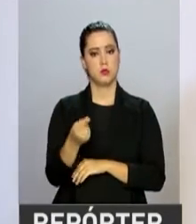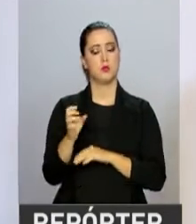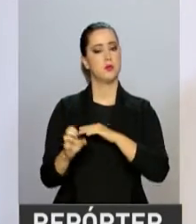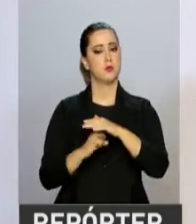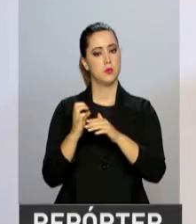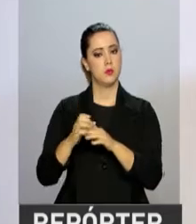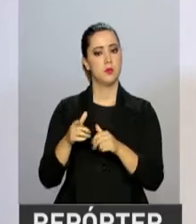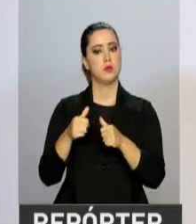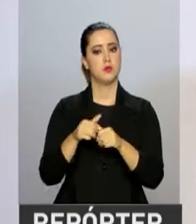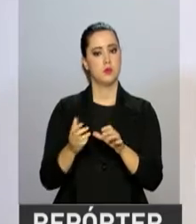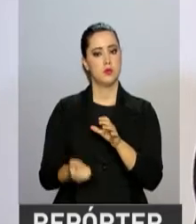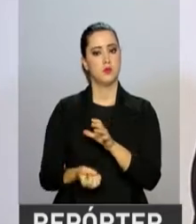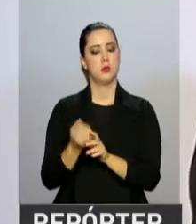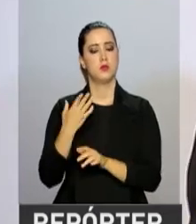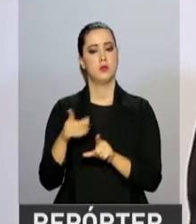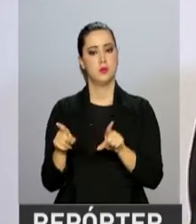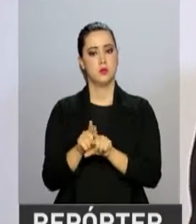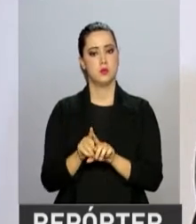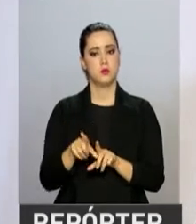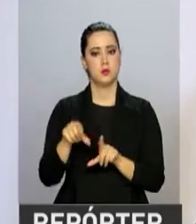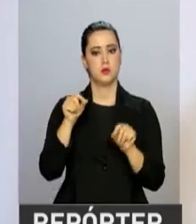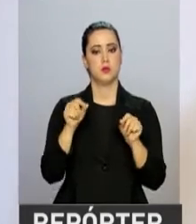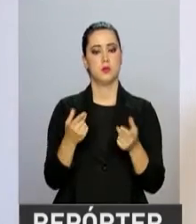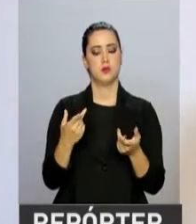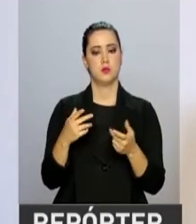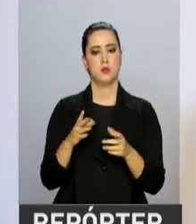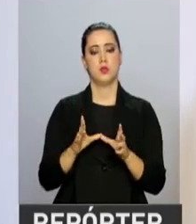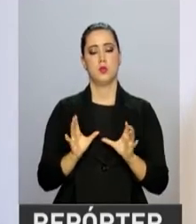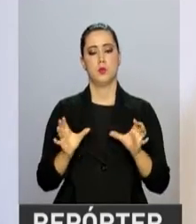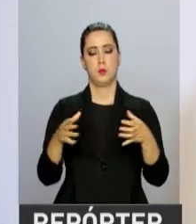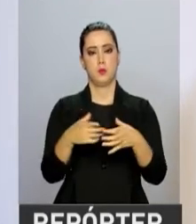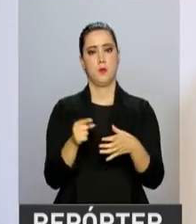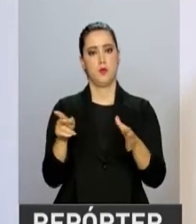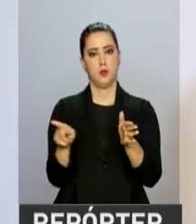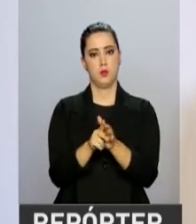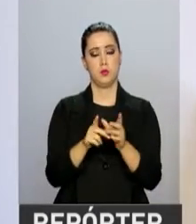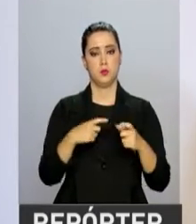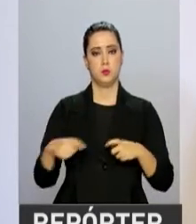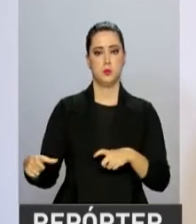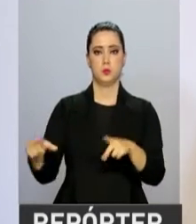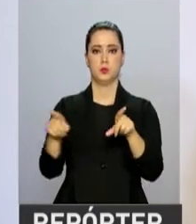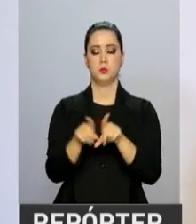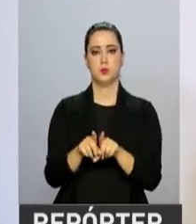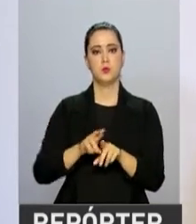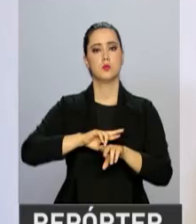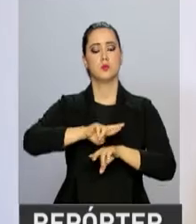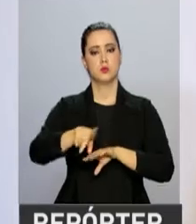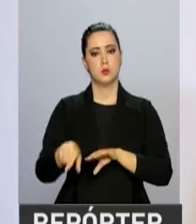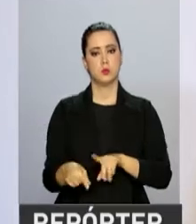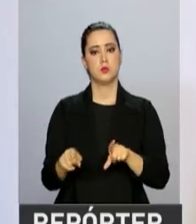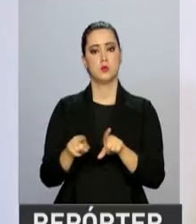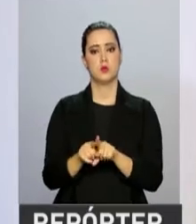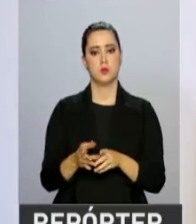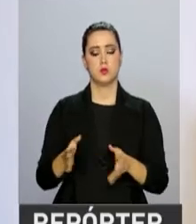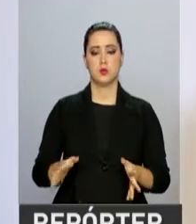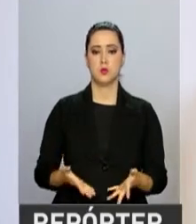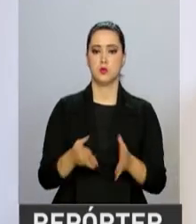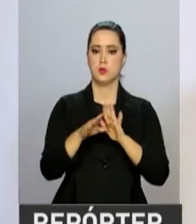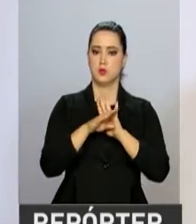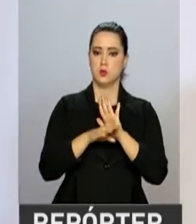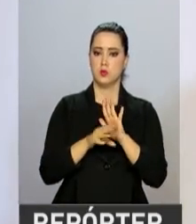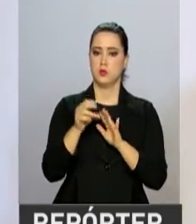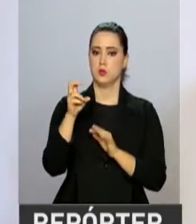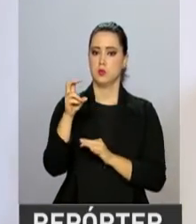estão instaladas preferencialmente em arranjos produtivos locais e houve um investimento nesse projeto de